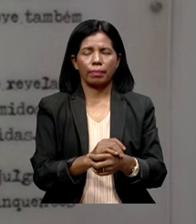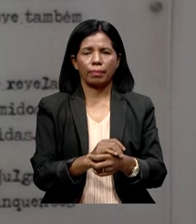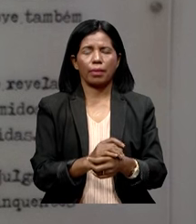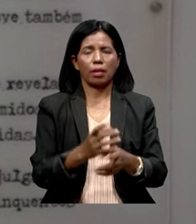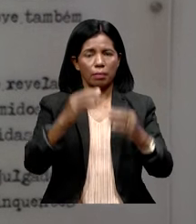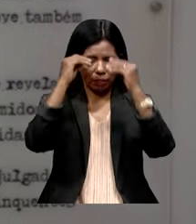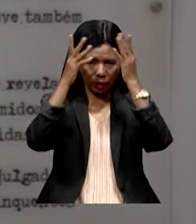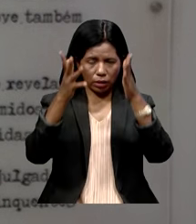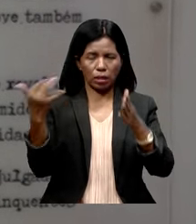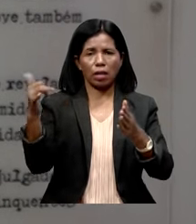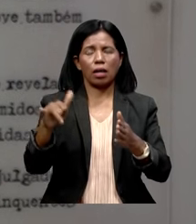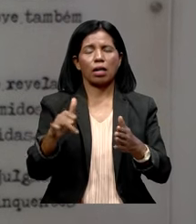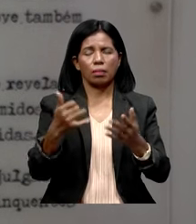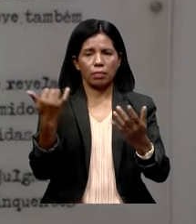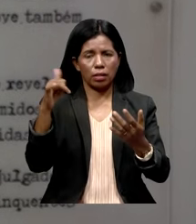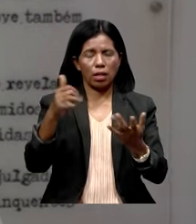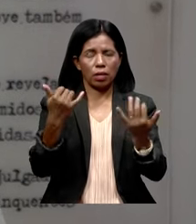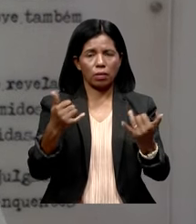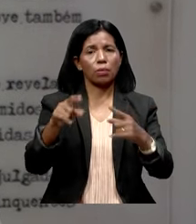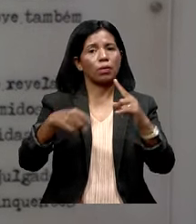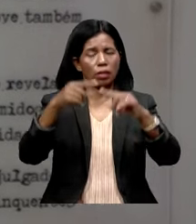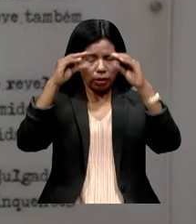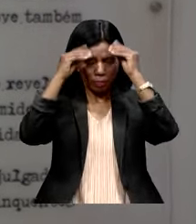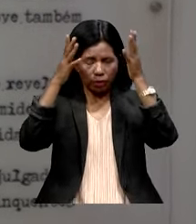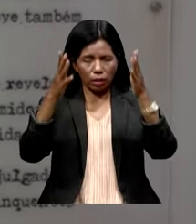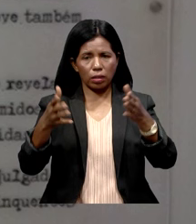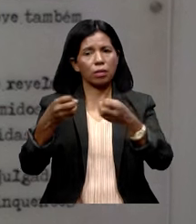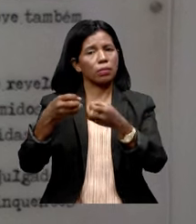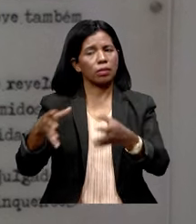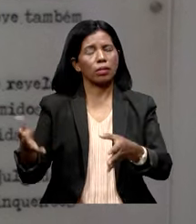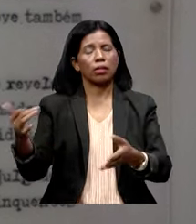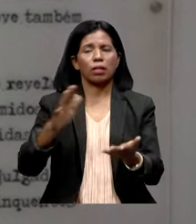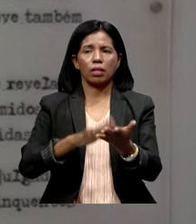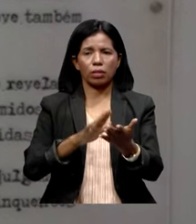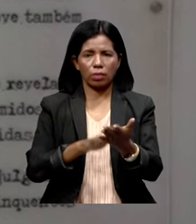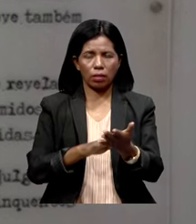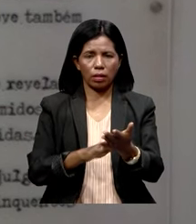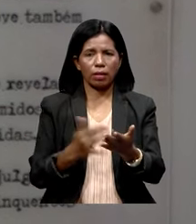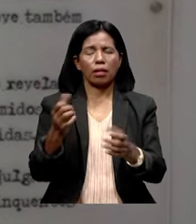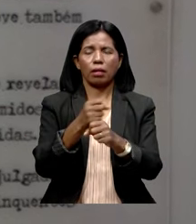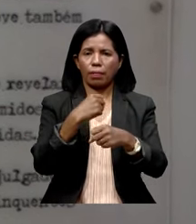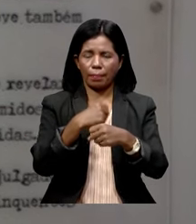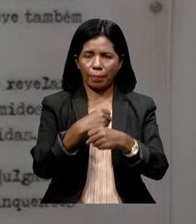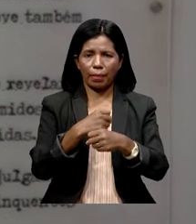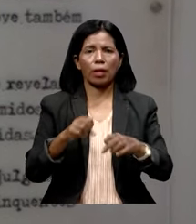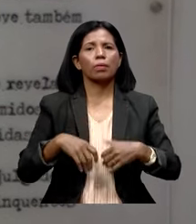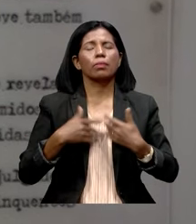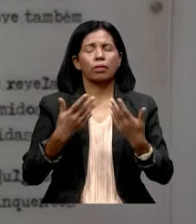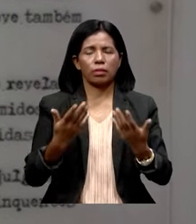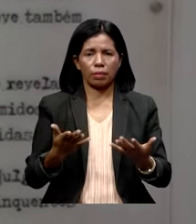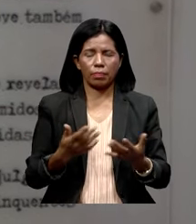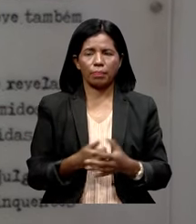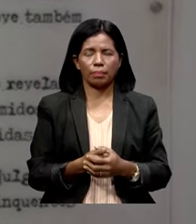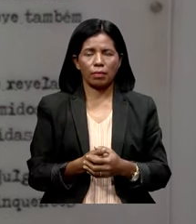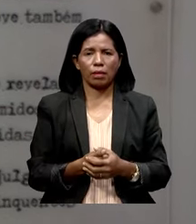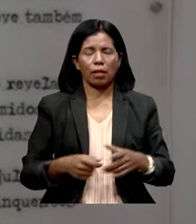agora dá um e vai ir professor Sira na vez russo que ela ir na escola se lá tem agora o ensama catu